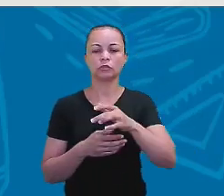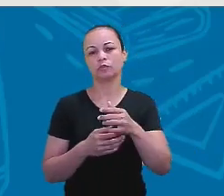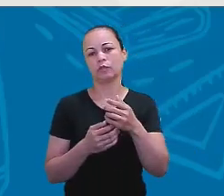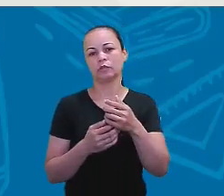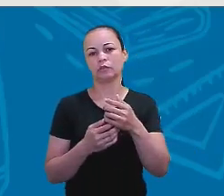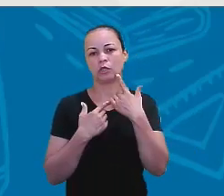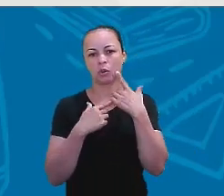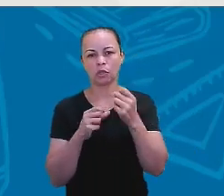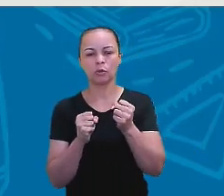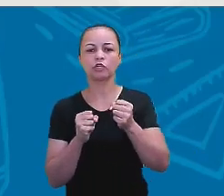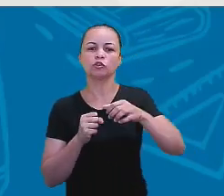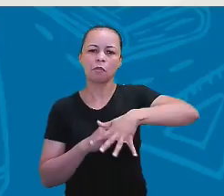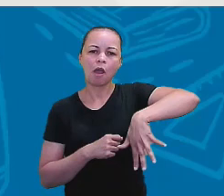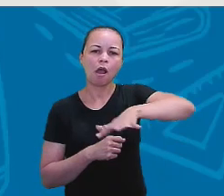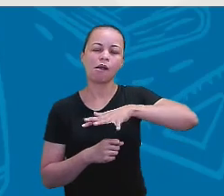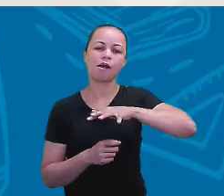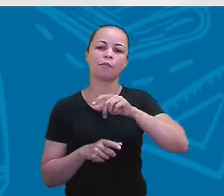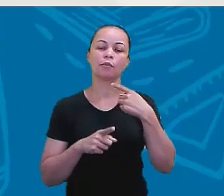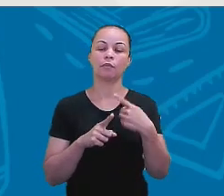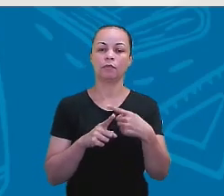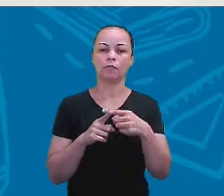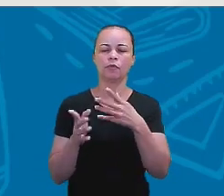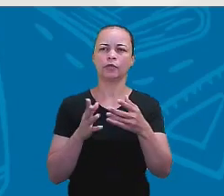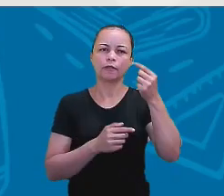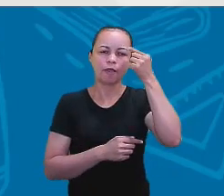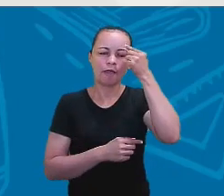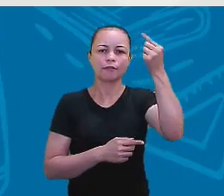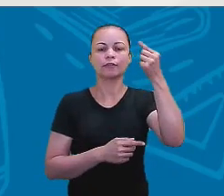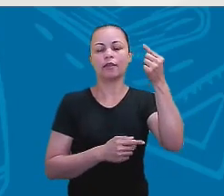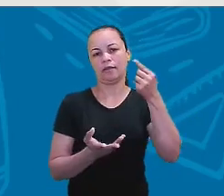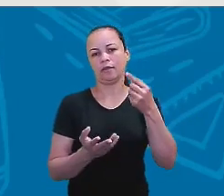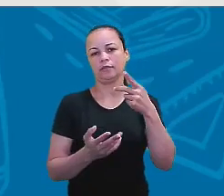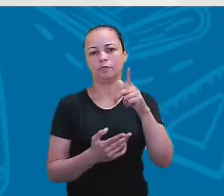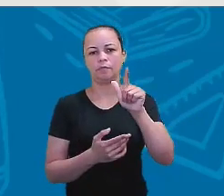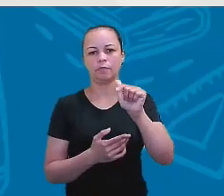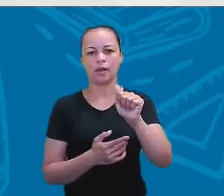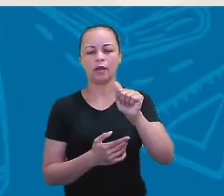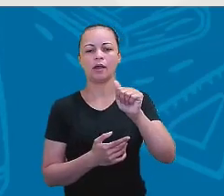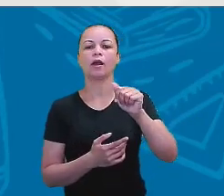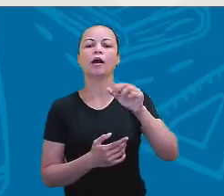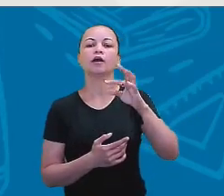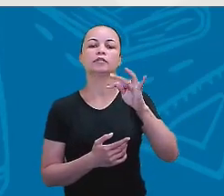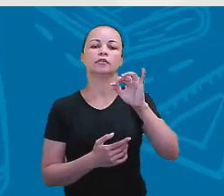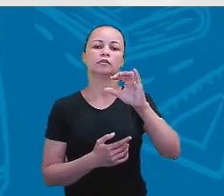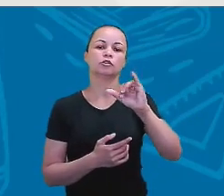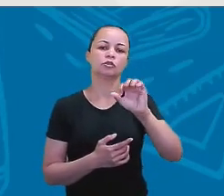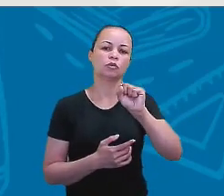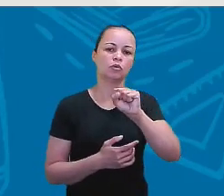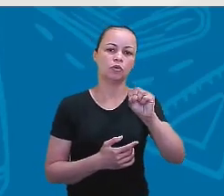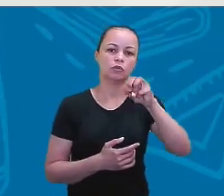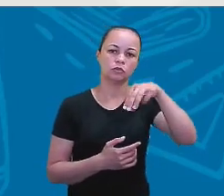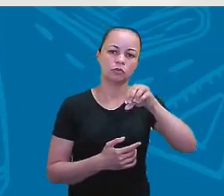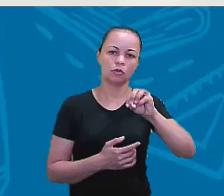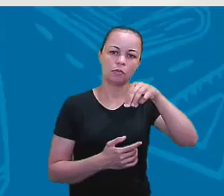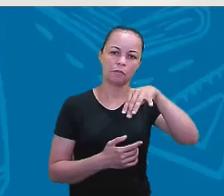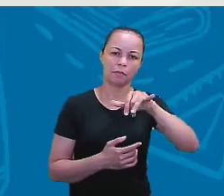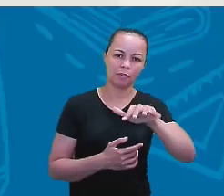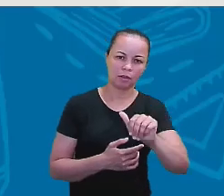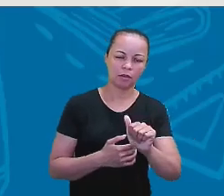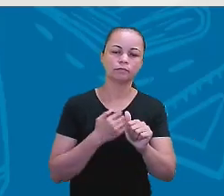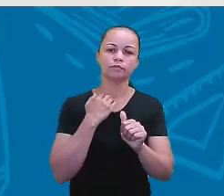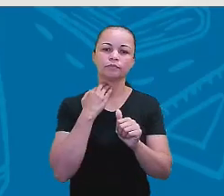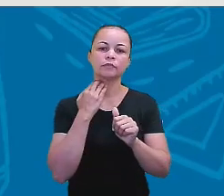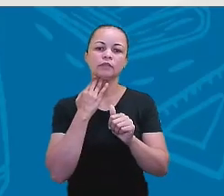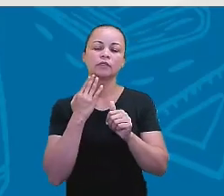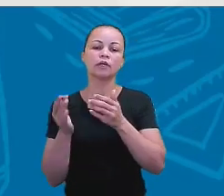é muito mais amplo, porque tem a ver até com a ideia de taxonomia, a classificação dos seres. Imagina, eu estou diante de uma